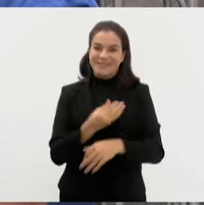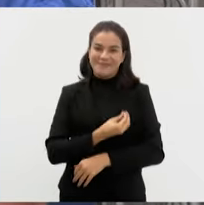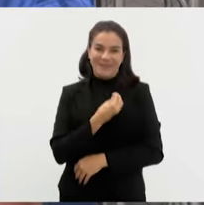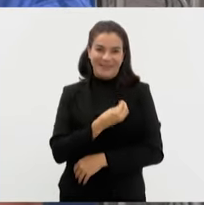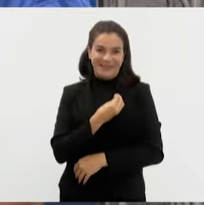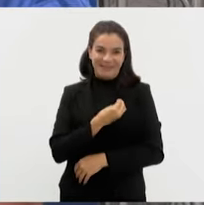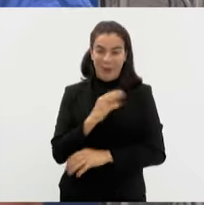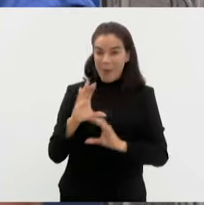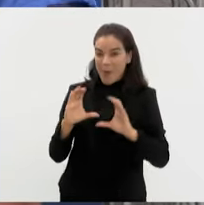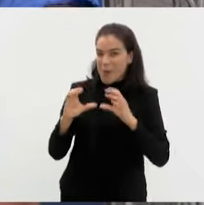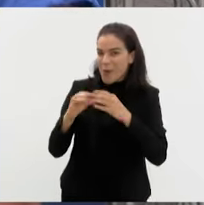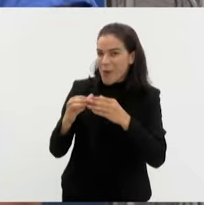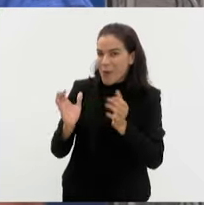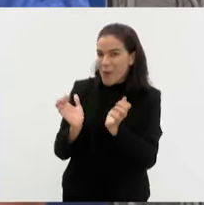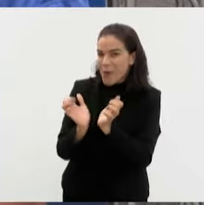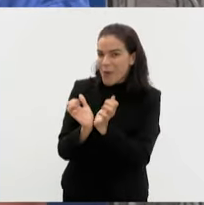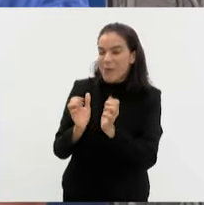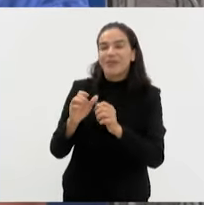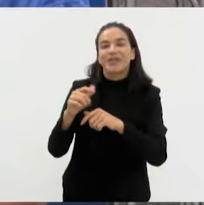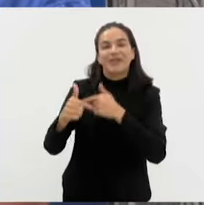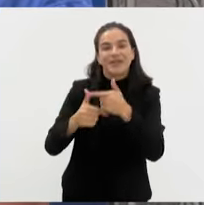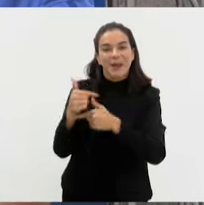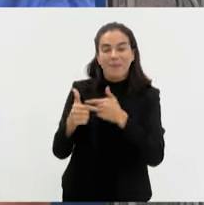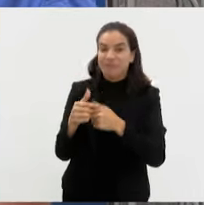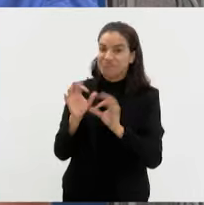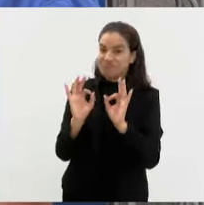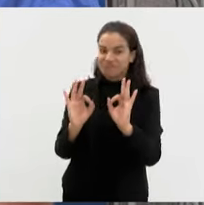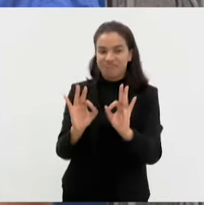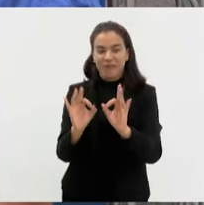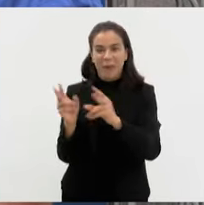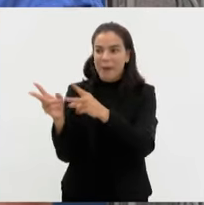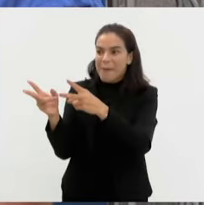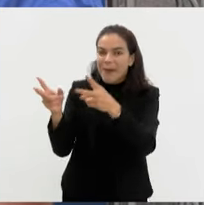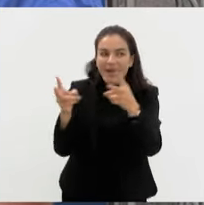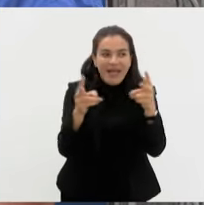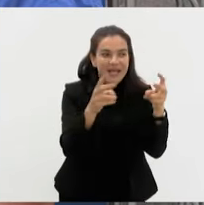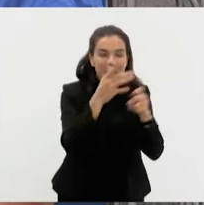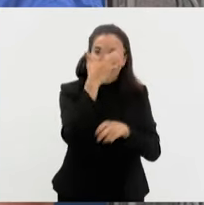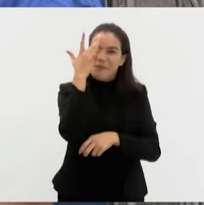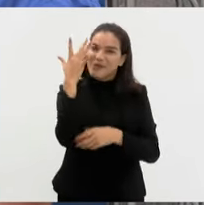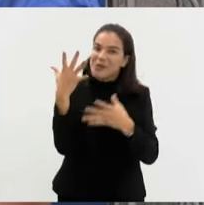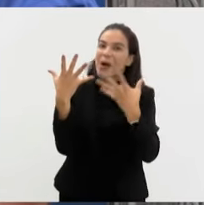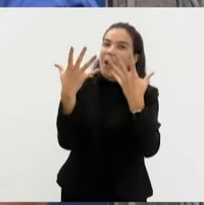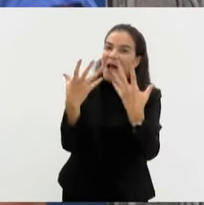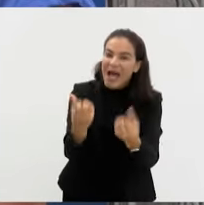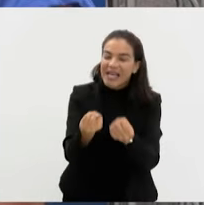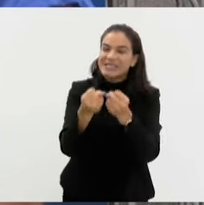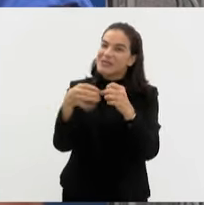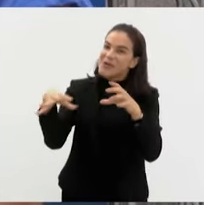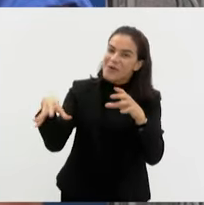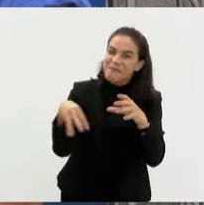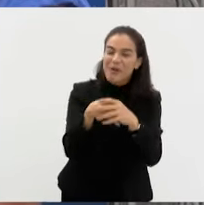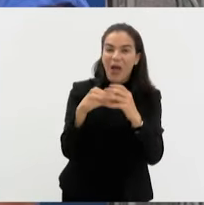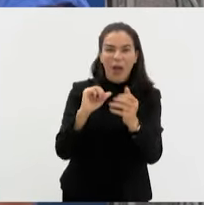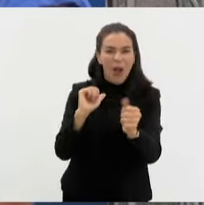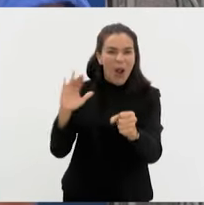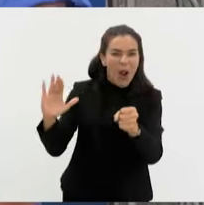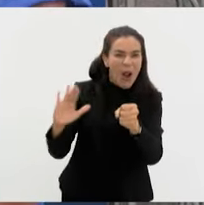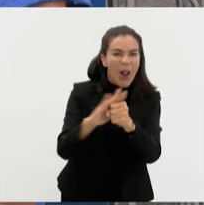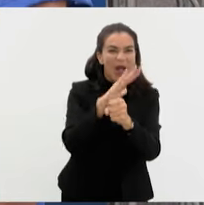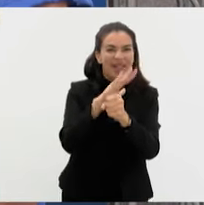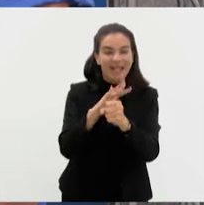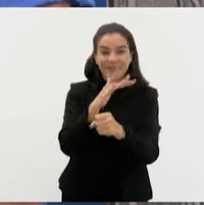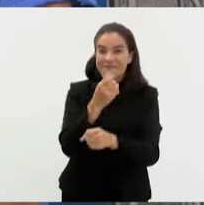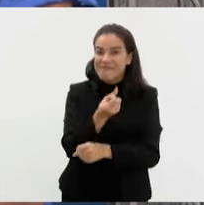aqui com o pessoal do meu gabinete. E deu super certo, a gente percebe aí que o pessoal aderiu e abraçou essa causa, está lotada aí.